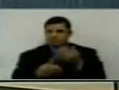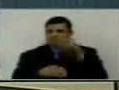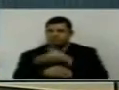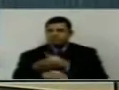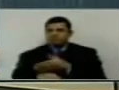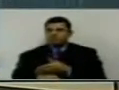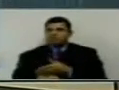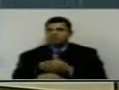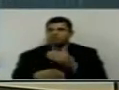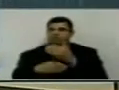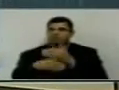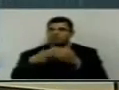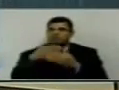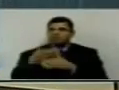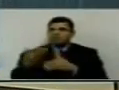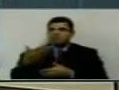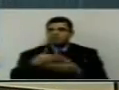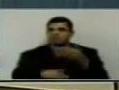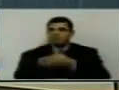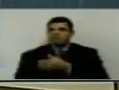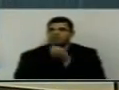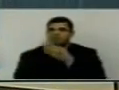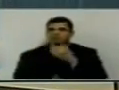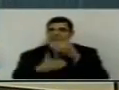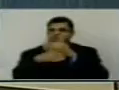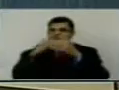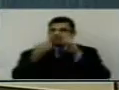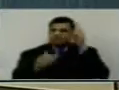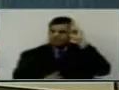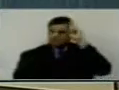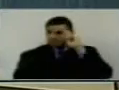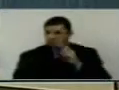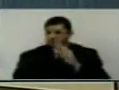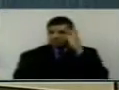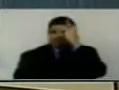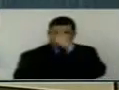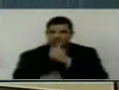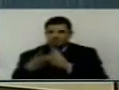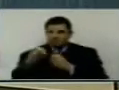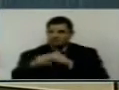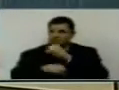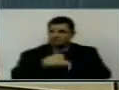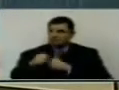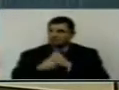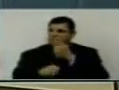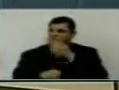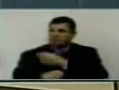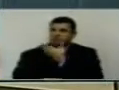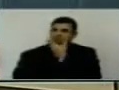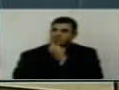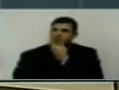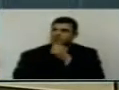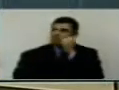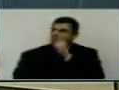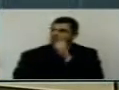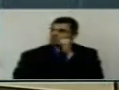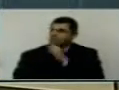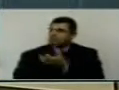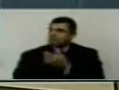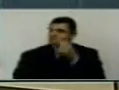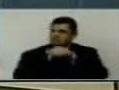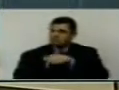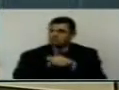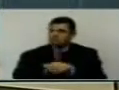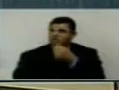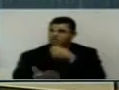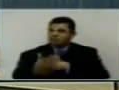conta da instituição no final do mês. Quem constrói essa história bonita de 30 anos são esses homens e mulheres que estão aqui dedicando